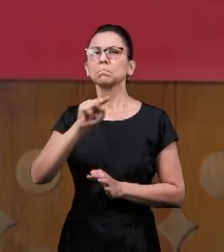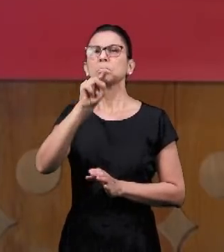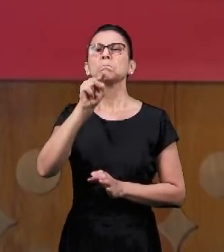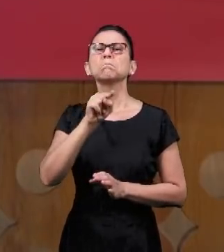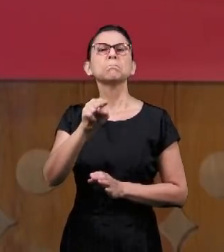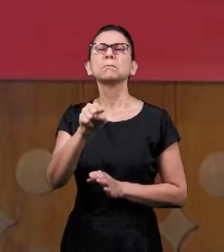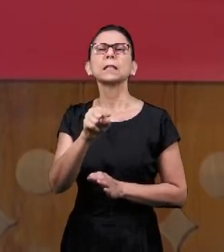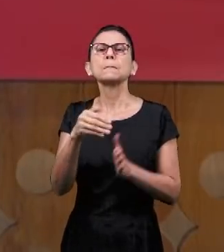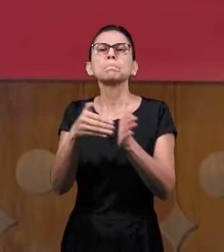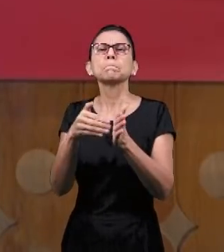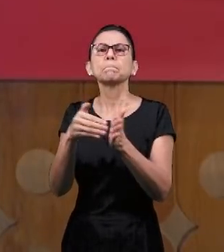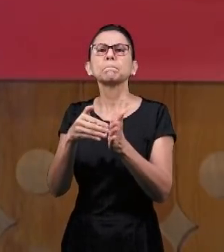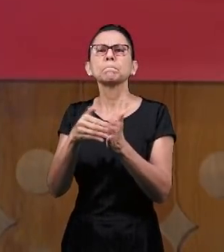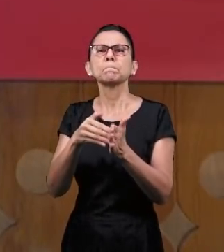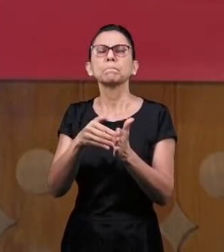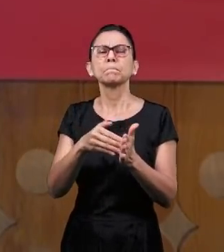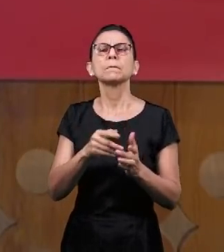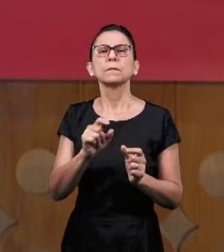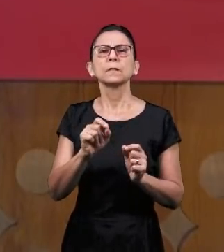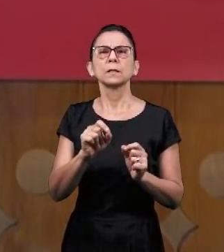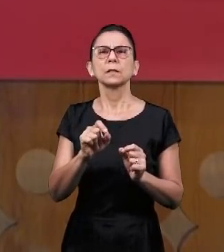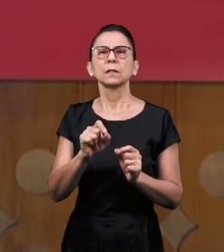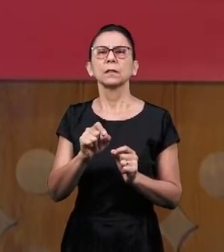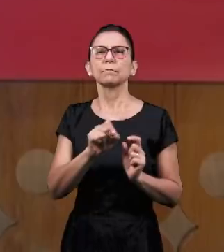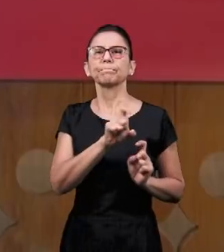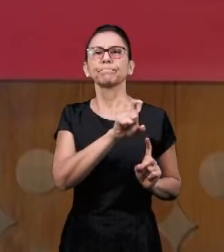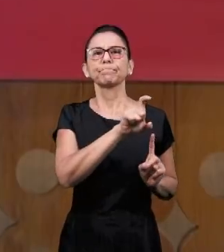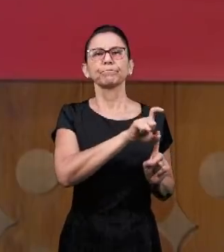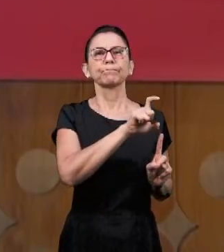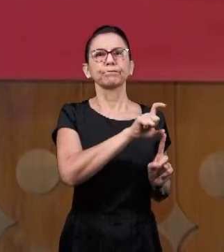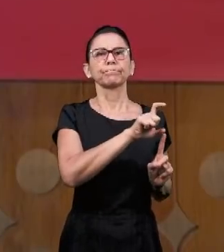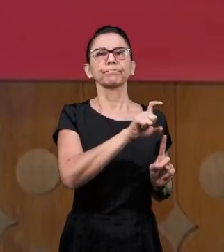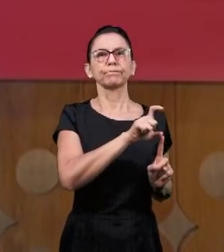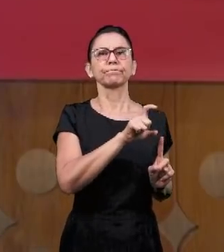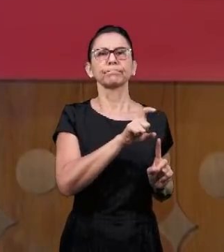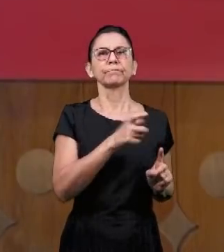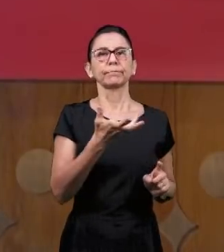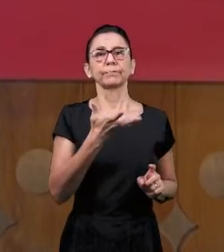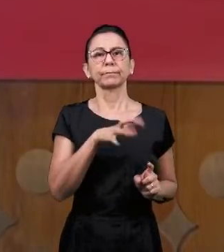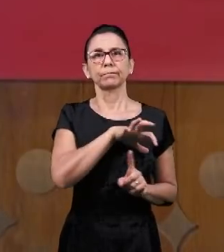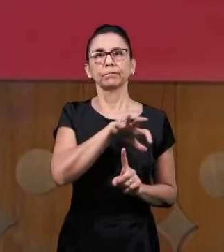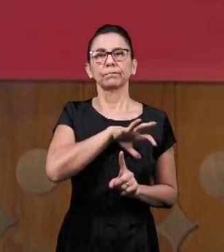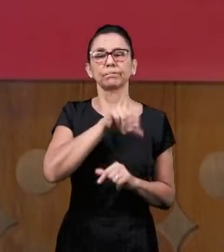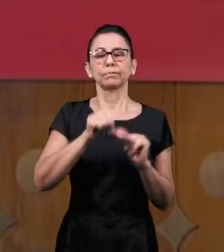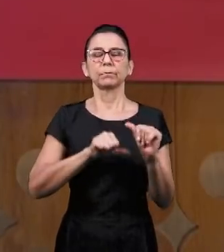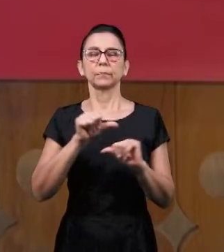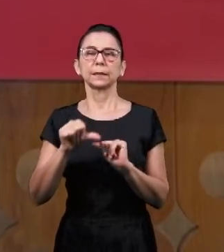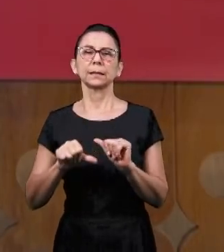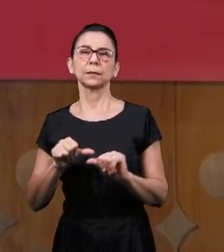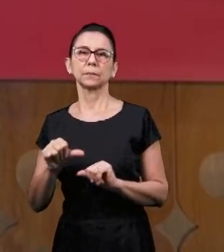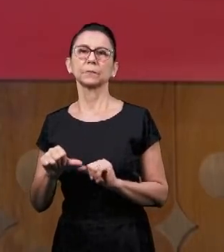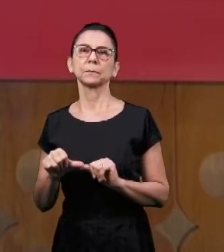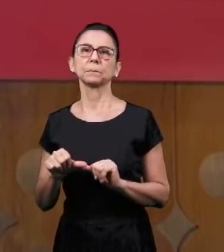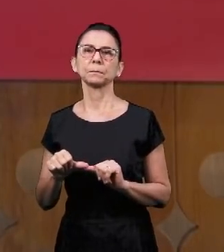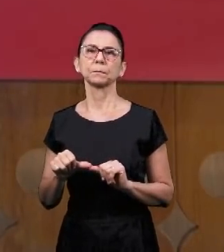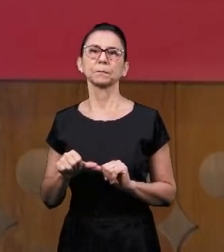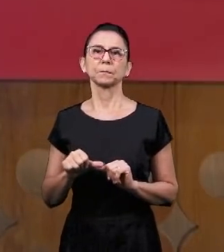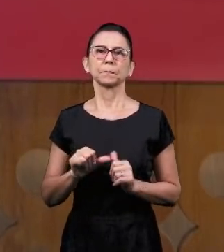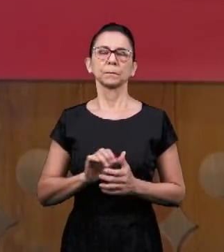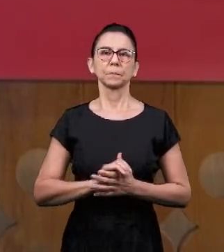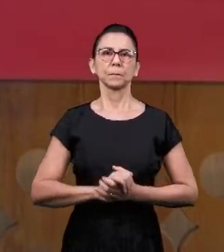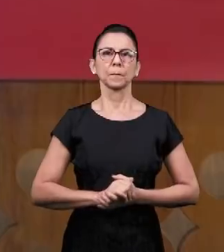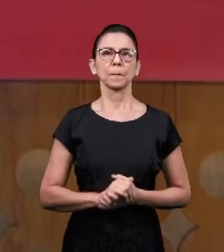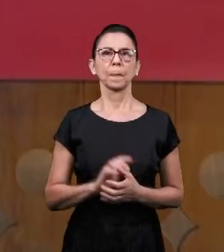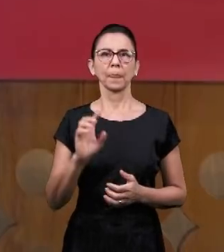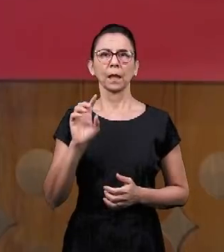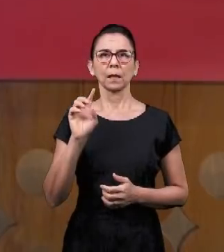é muito fácil de ser entendido. Quem está no Espírito entende isso com muita facilidade. E esse desvio leva para cá. Não vou falar sobre o anticristo, que é um